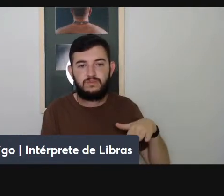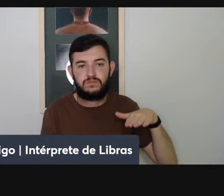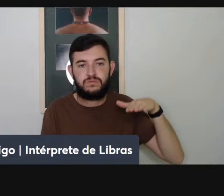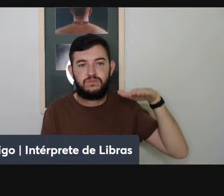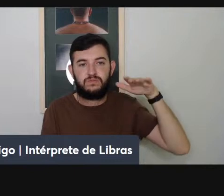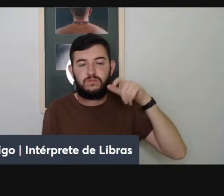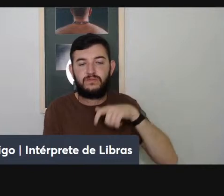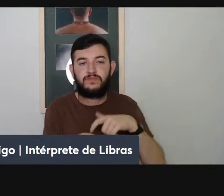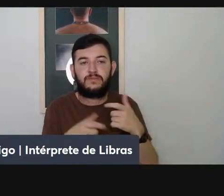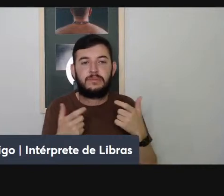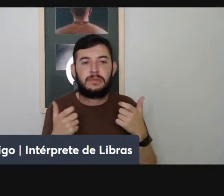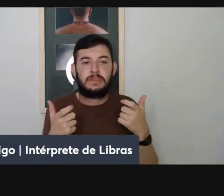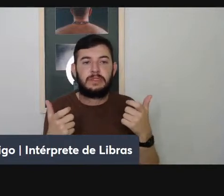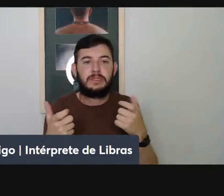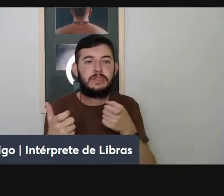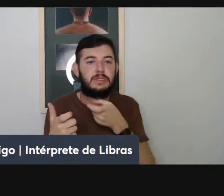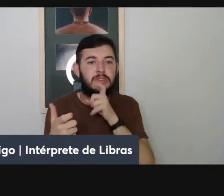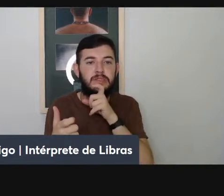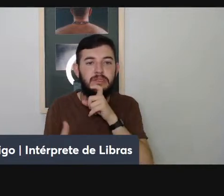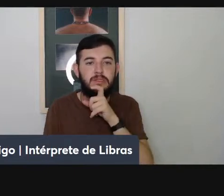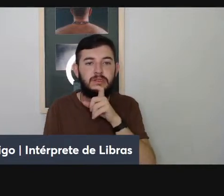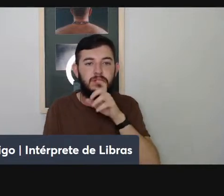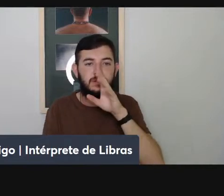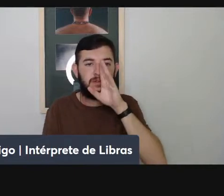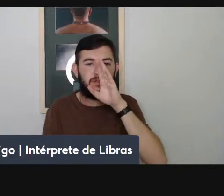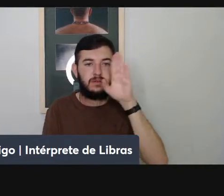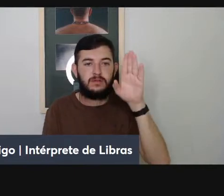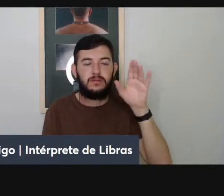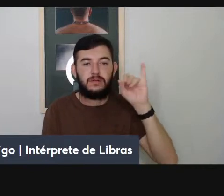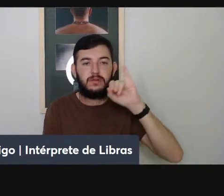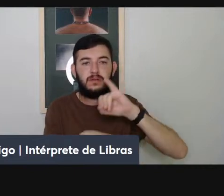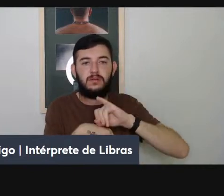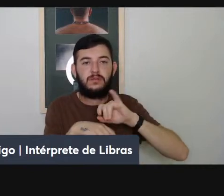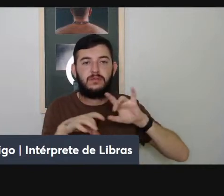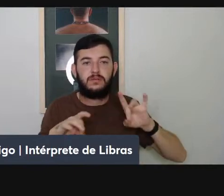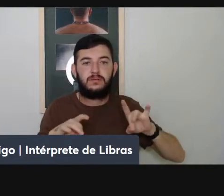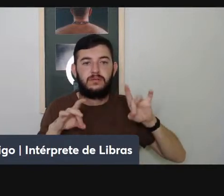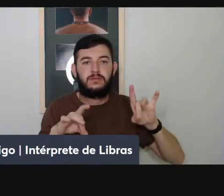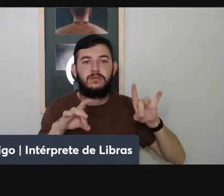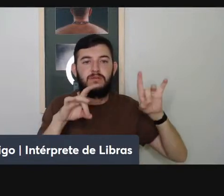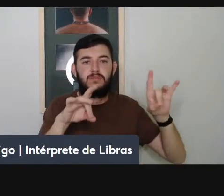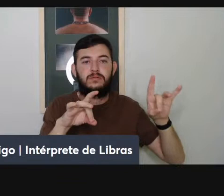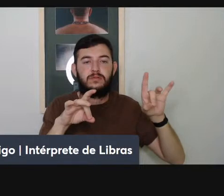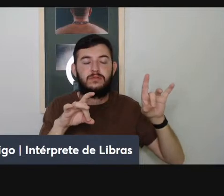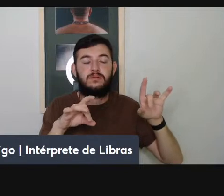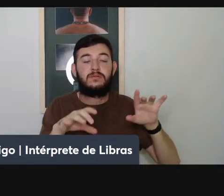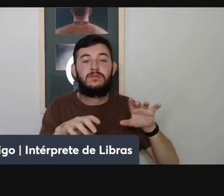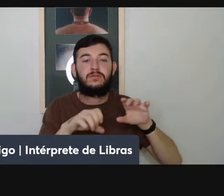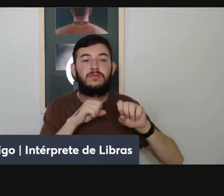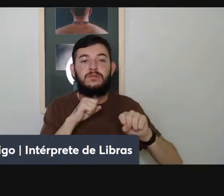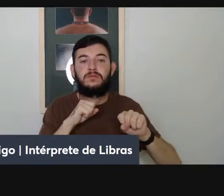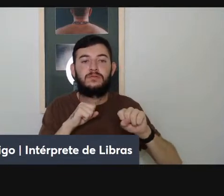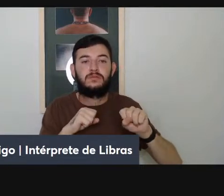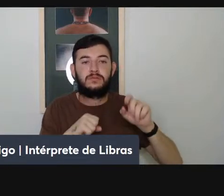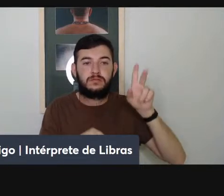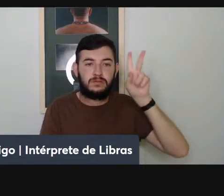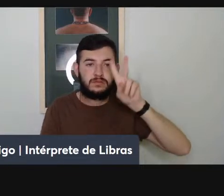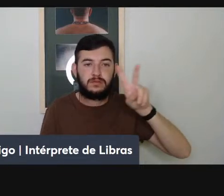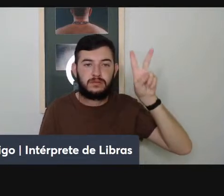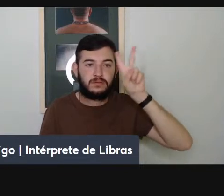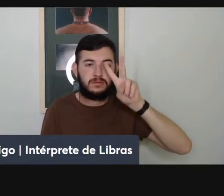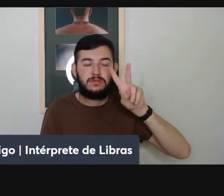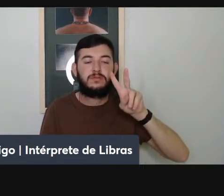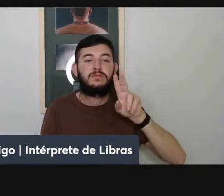Guerra Fria, principalmente em Sydney, na Austrália. Ela graduou-se em História, né, pela Universidade